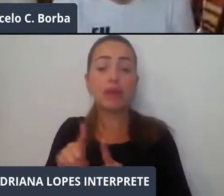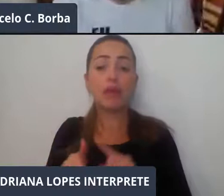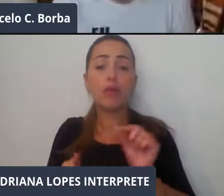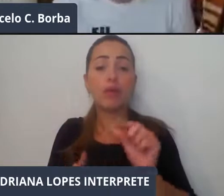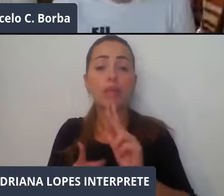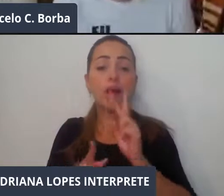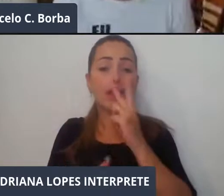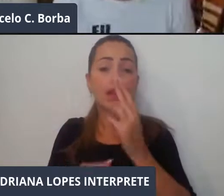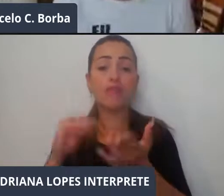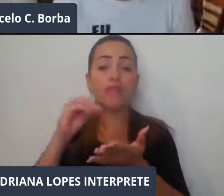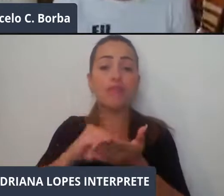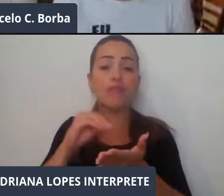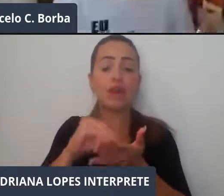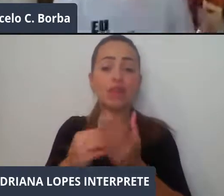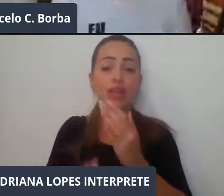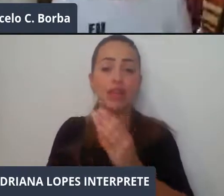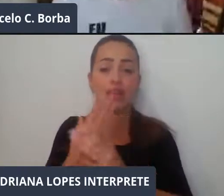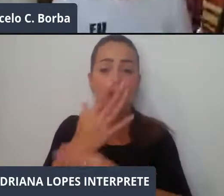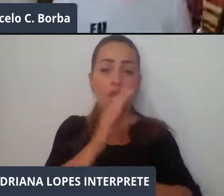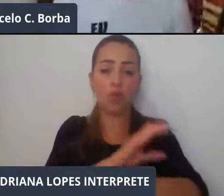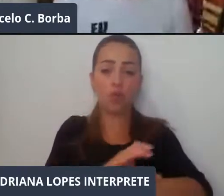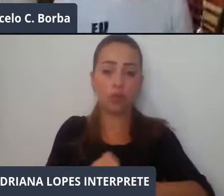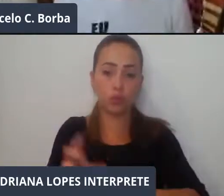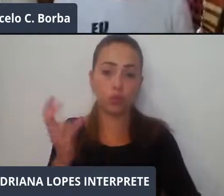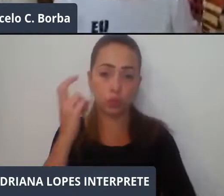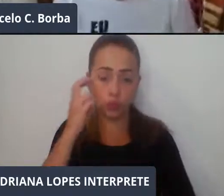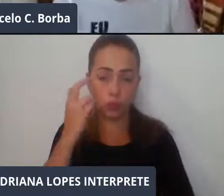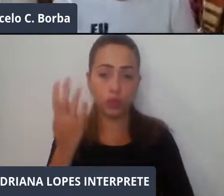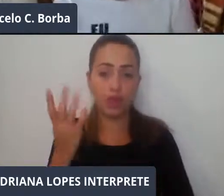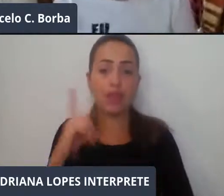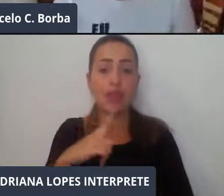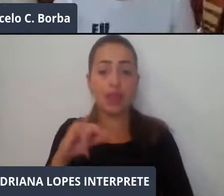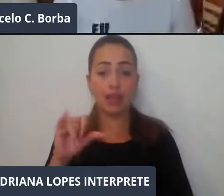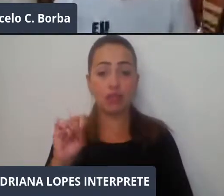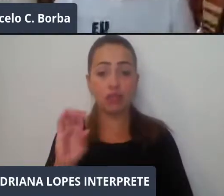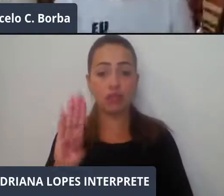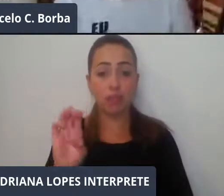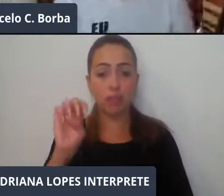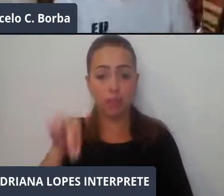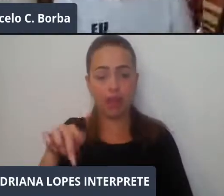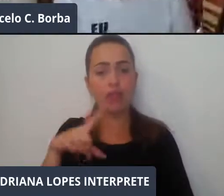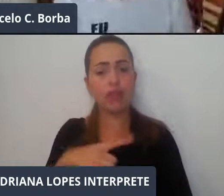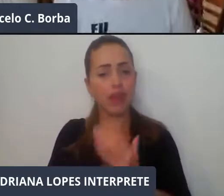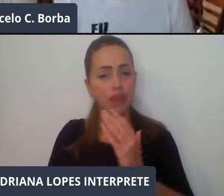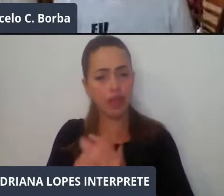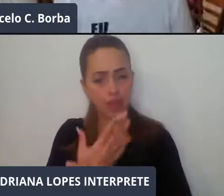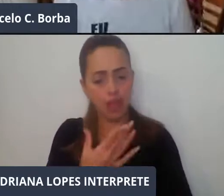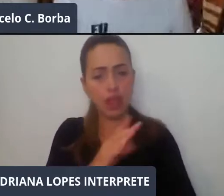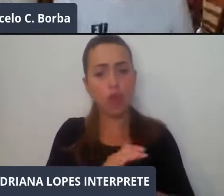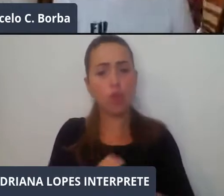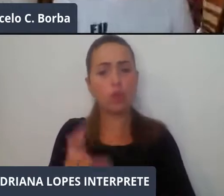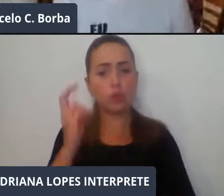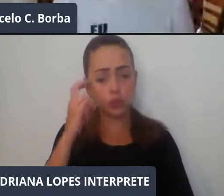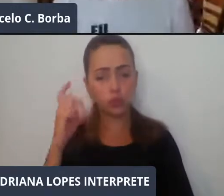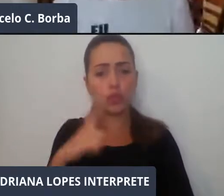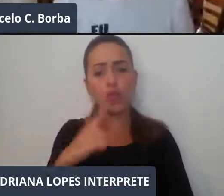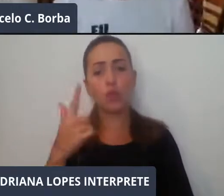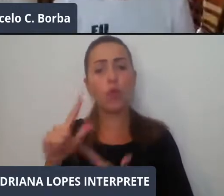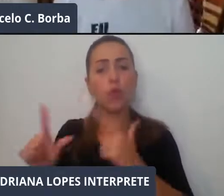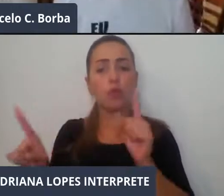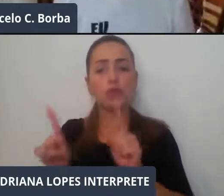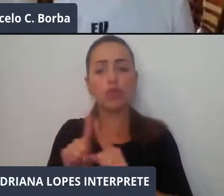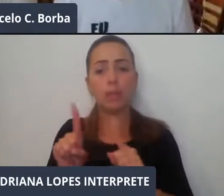uma cultura. Então, a gente está criando a cultura, a SBEM está criando essa cultura com lives como essa daqui, com outros